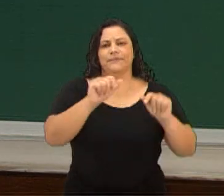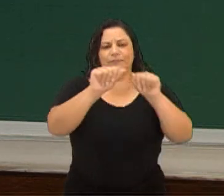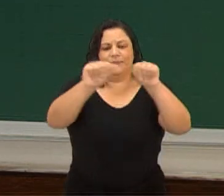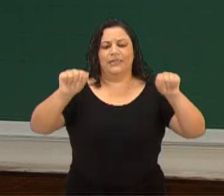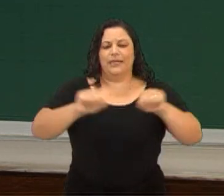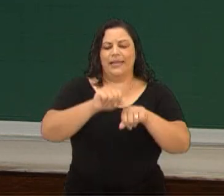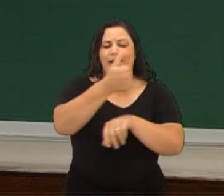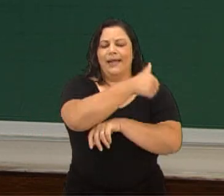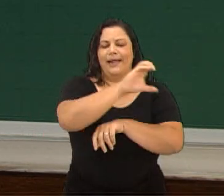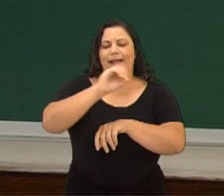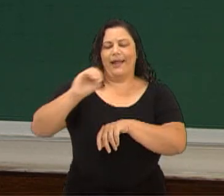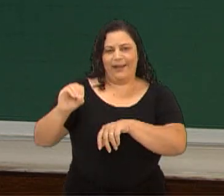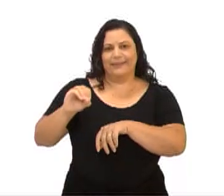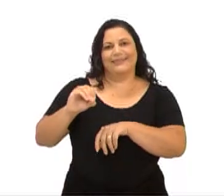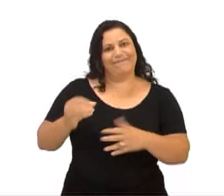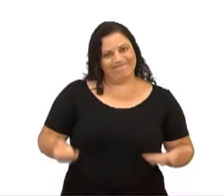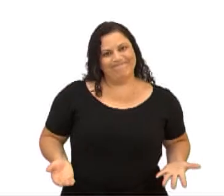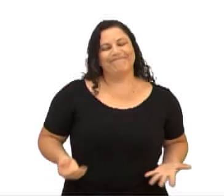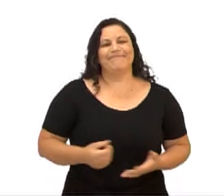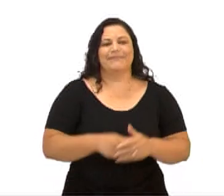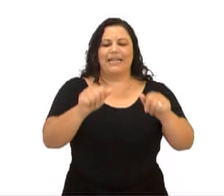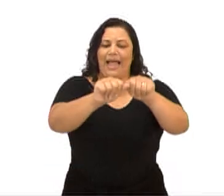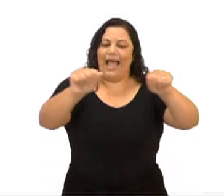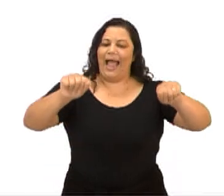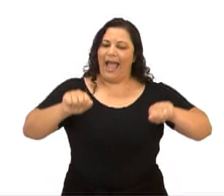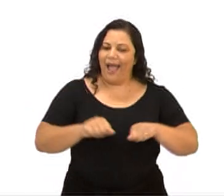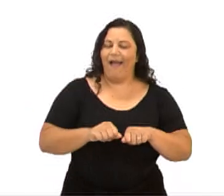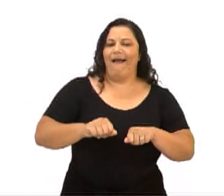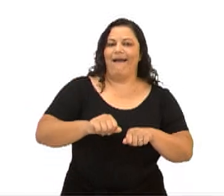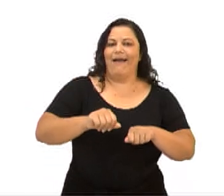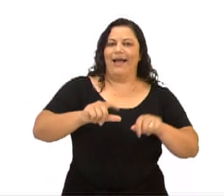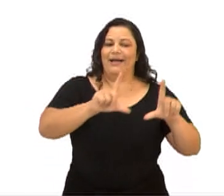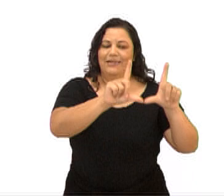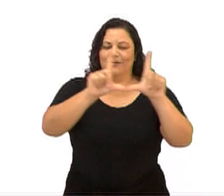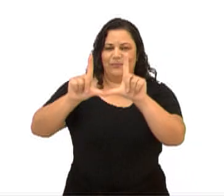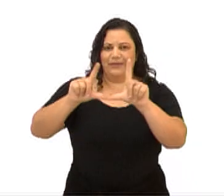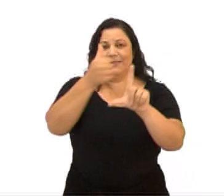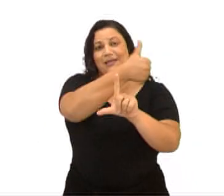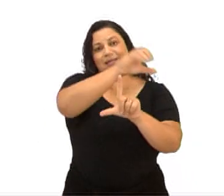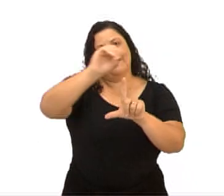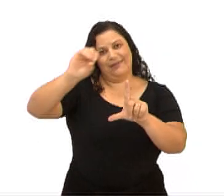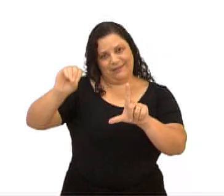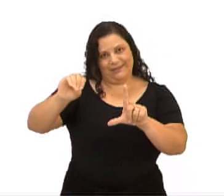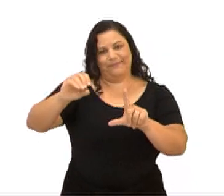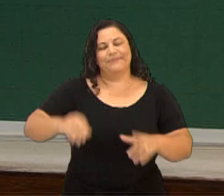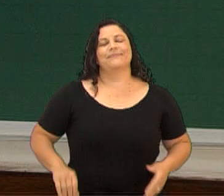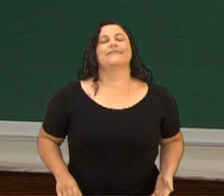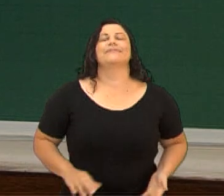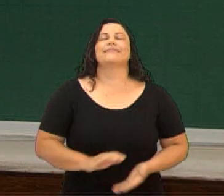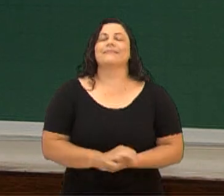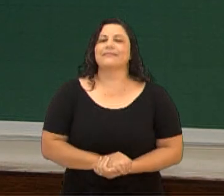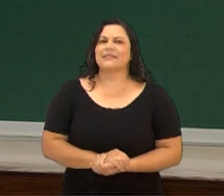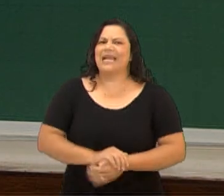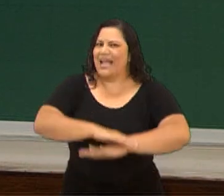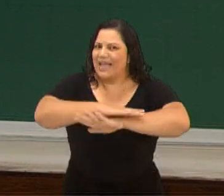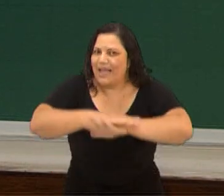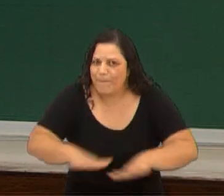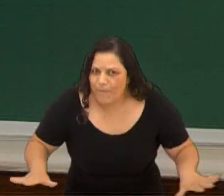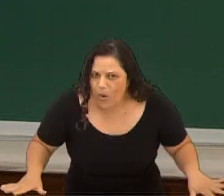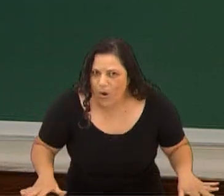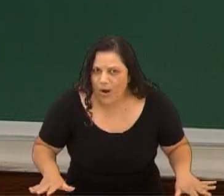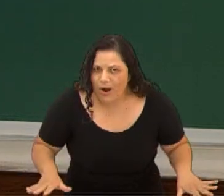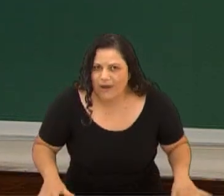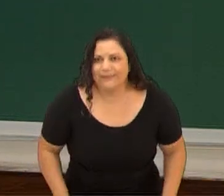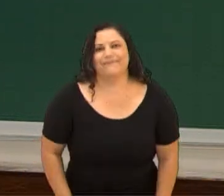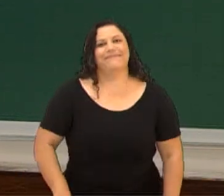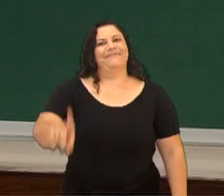ser 100. Ou seja, a área do quadrado é 100 metros quadrados. Acabou,